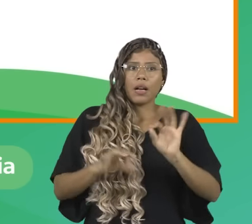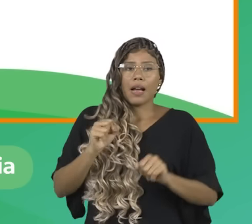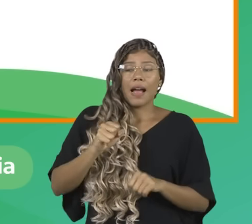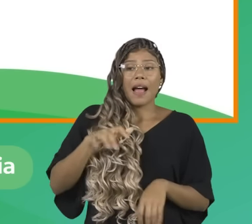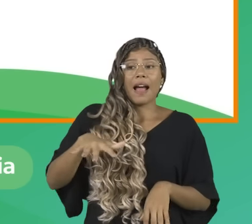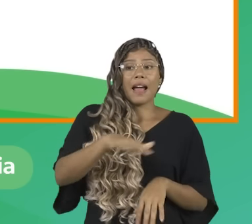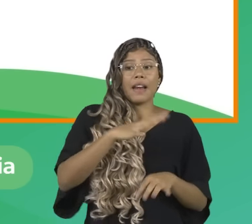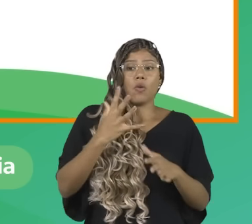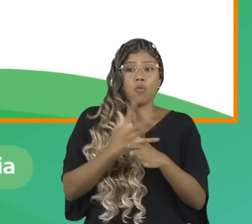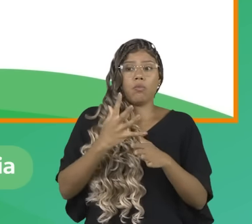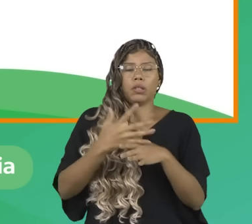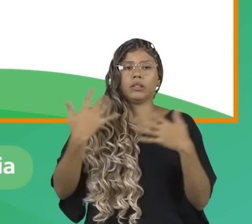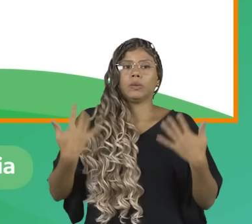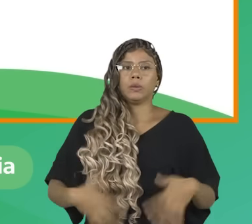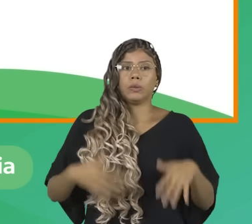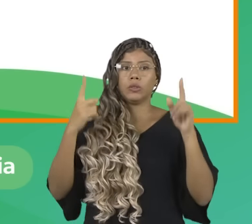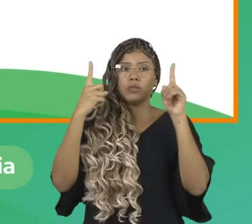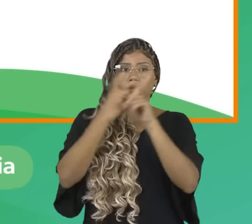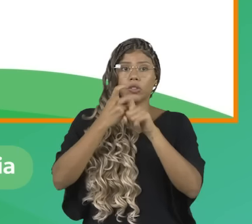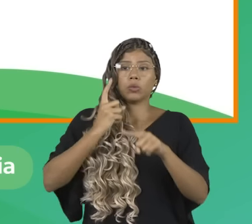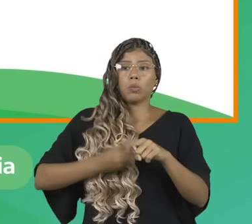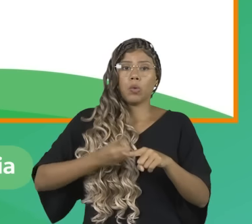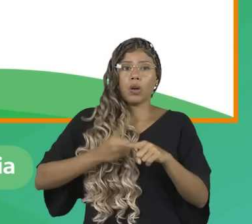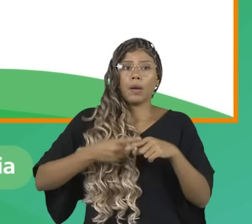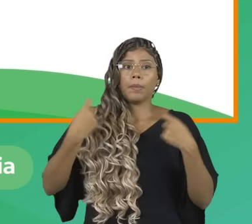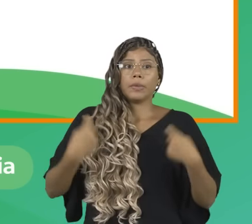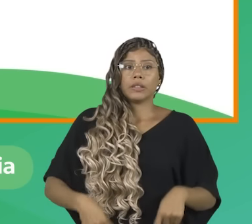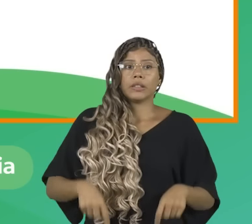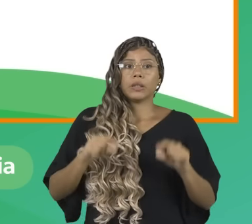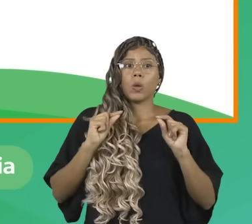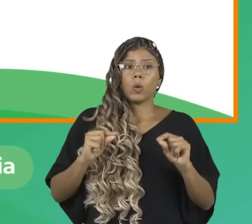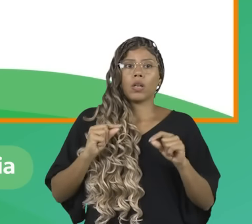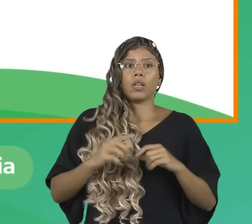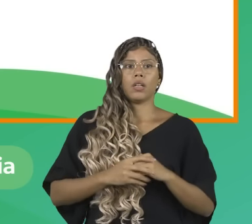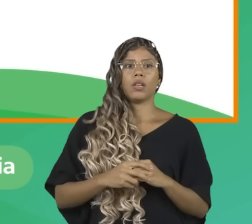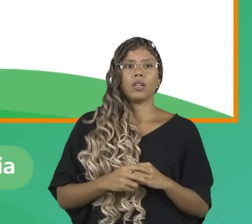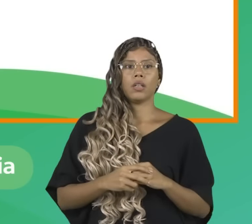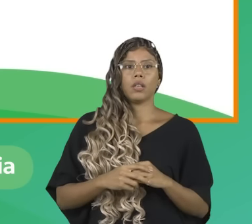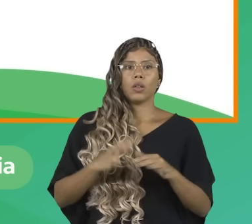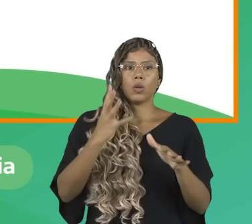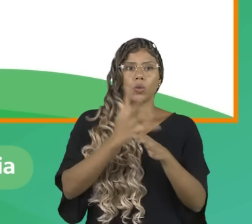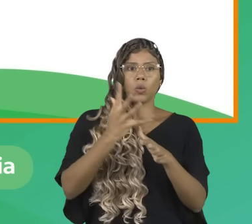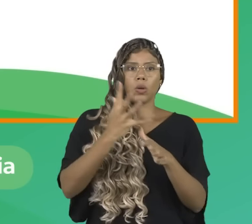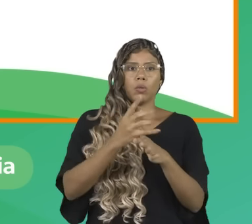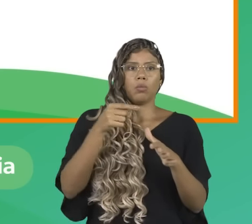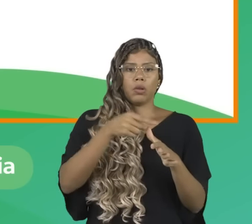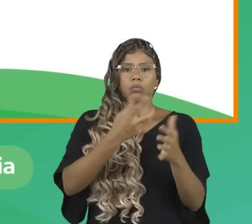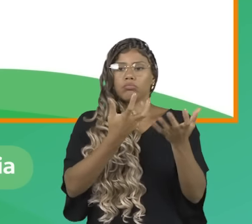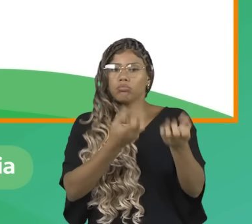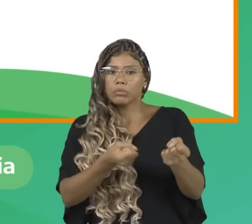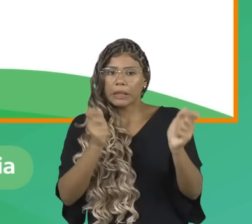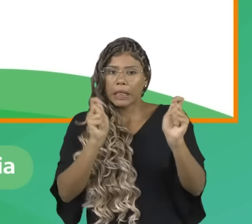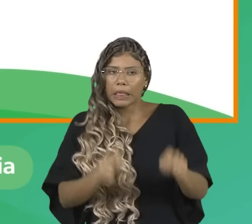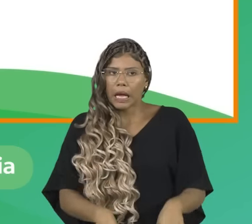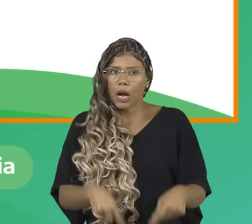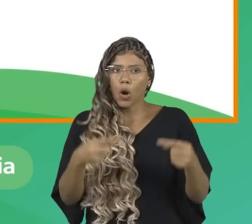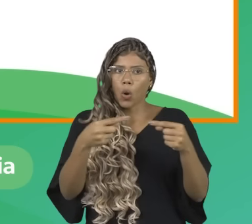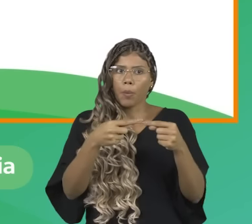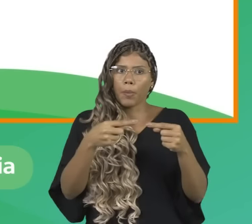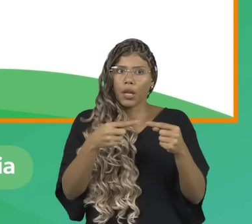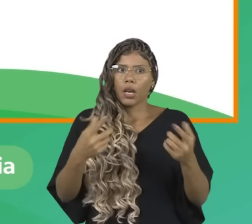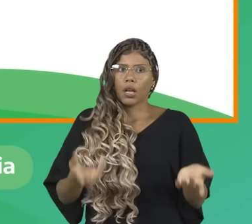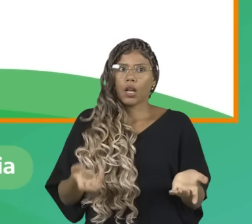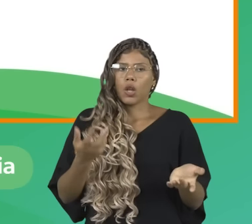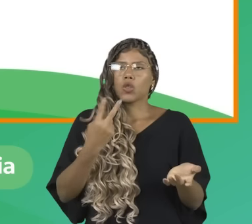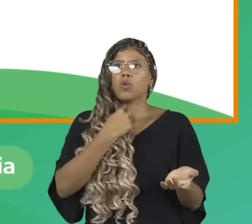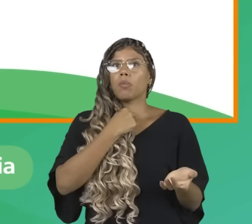atender ao critério do que é no urbano é visto como aceitável. Ou seja, não pode ser também uma planta, então você não pode botar um coqueiro, porque um coco